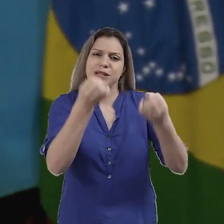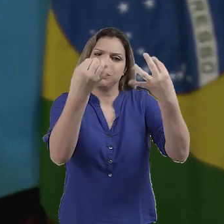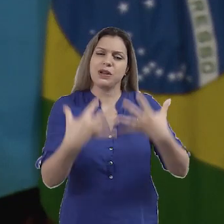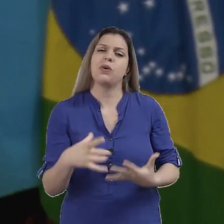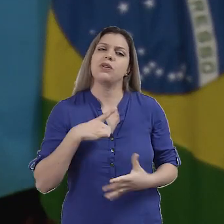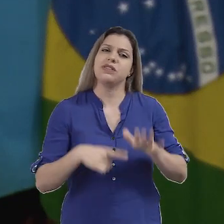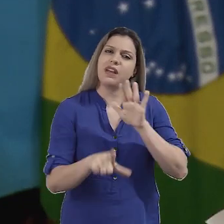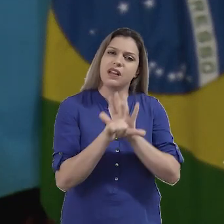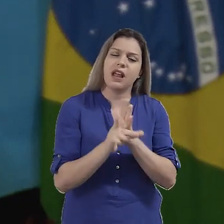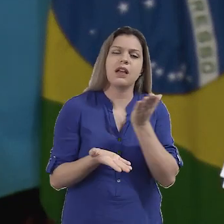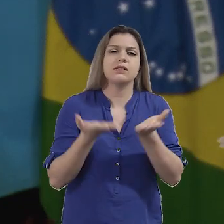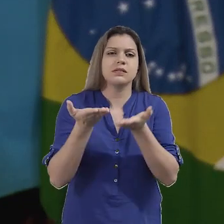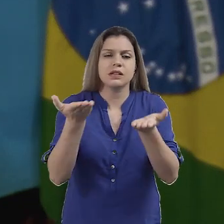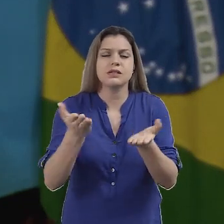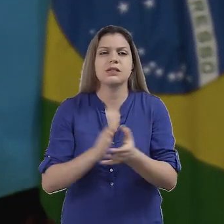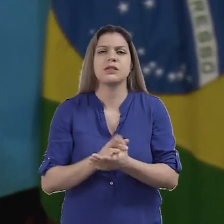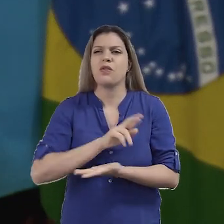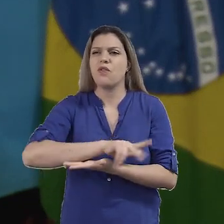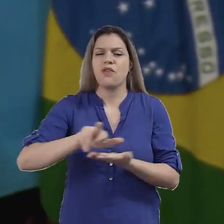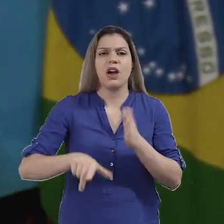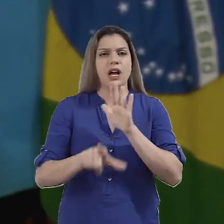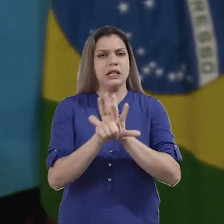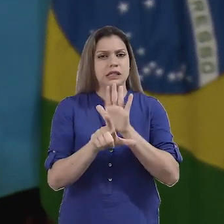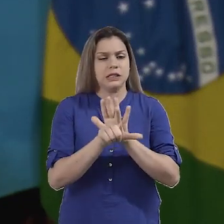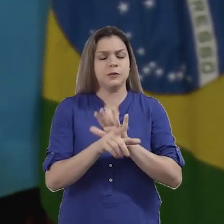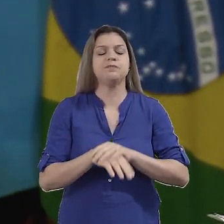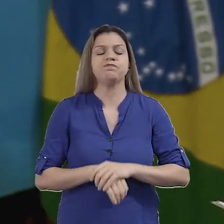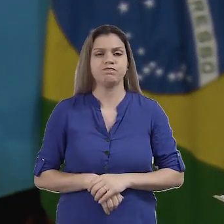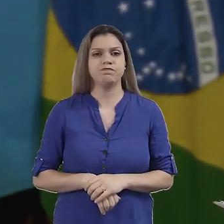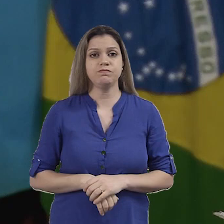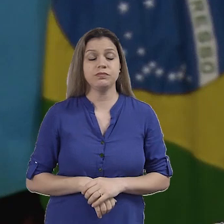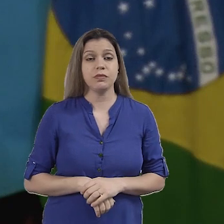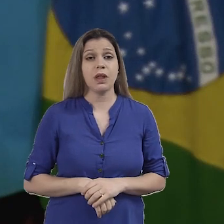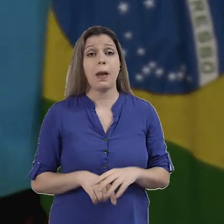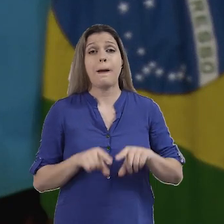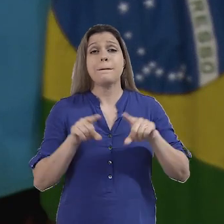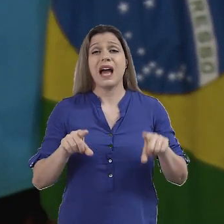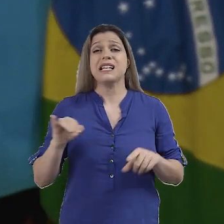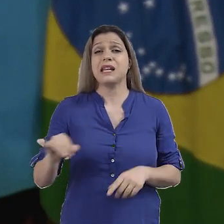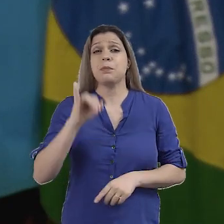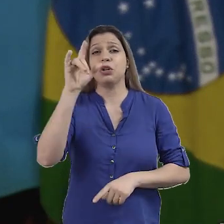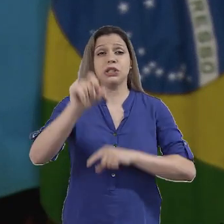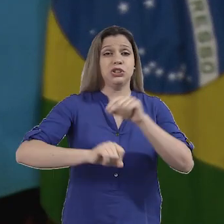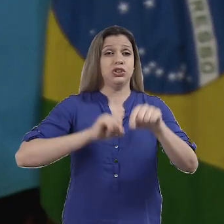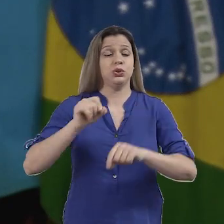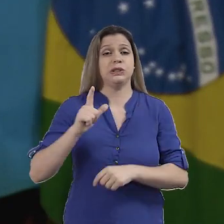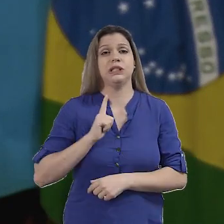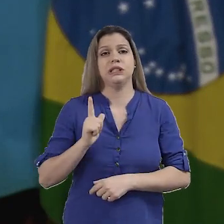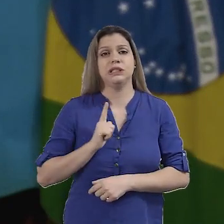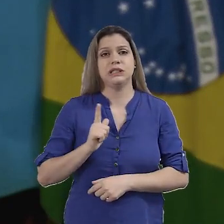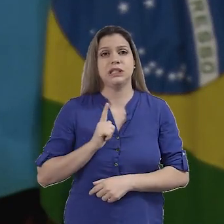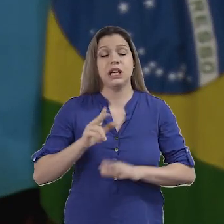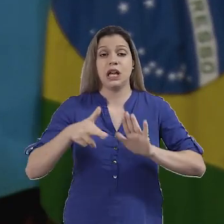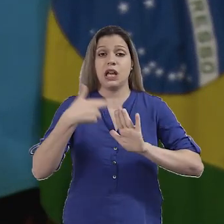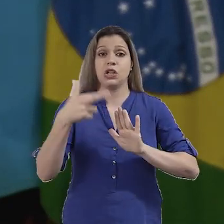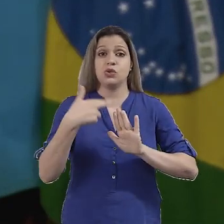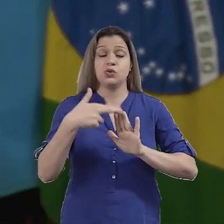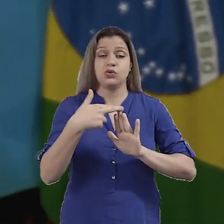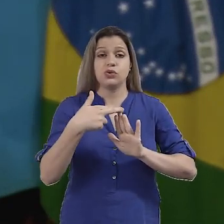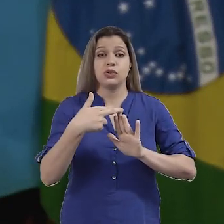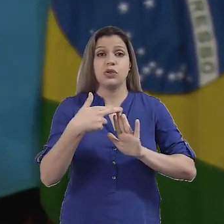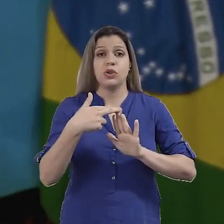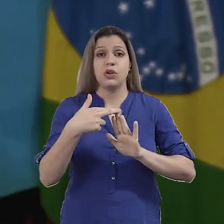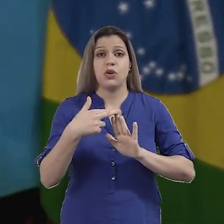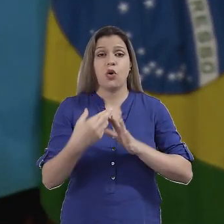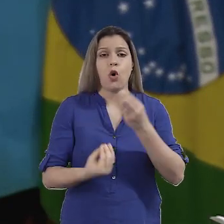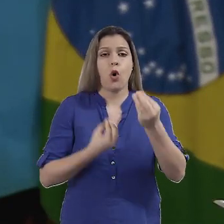gente até conversou, que é a lei de licitação, tem várias leis que disciplinam essa penalização. Só que é importante que nós tenhamos uma resolução